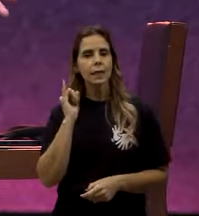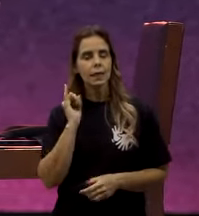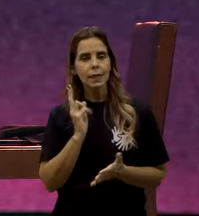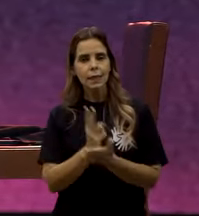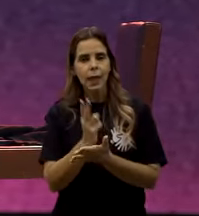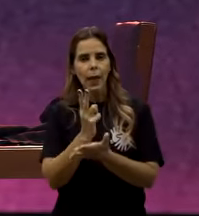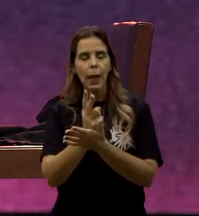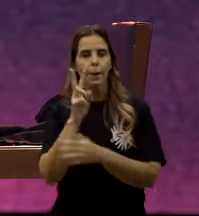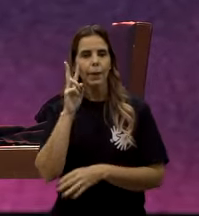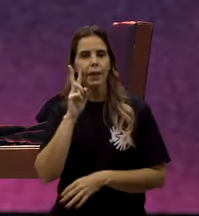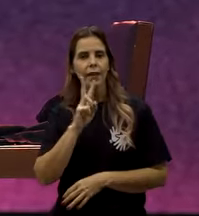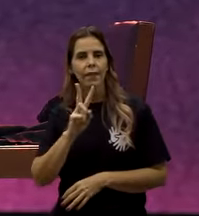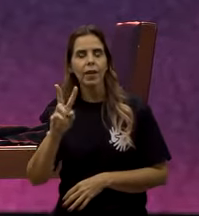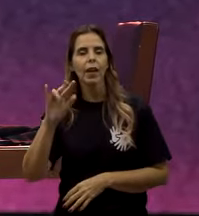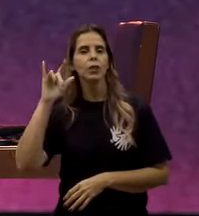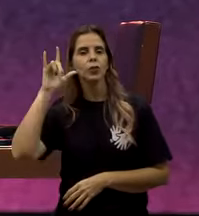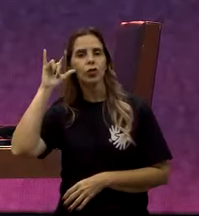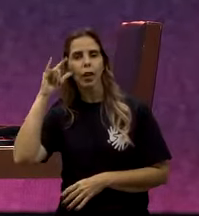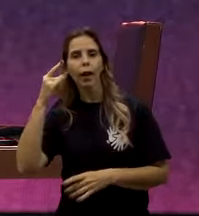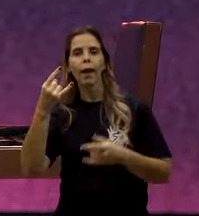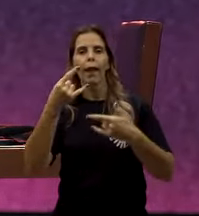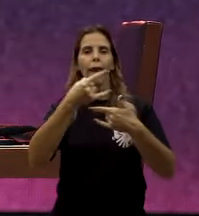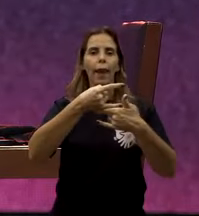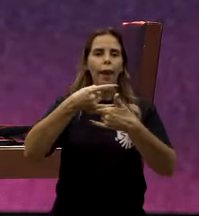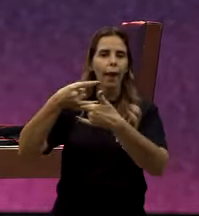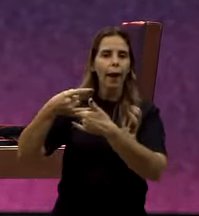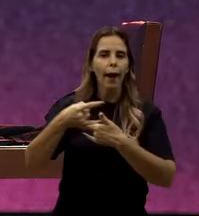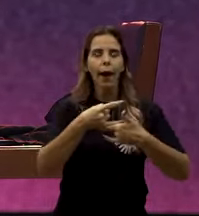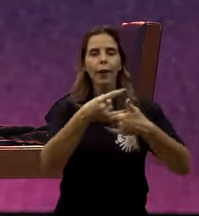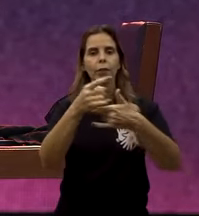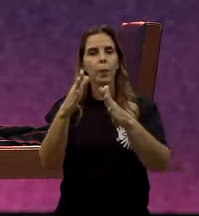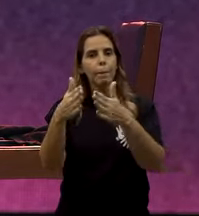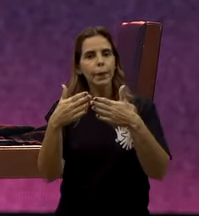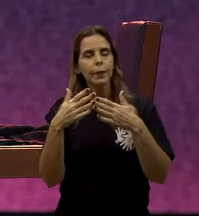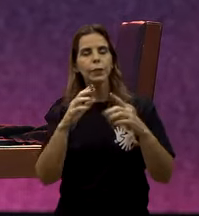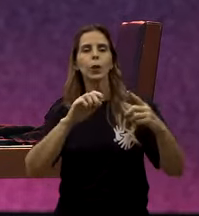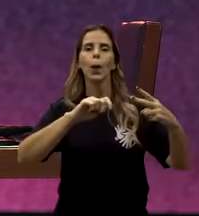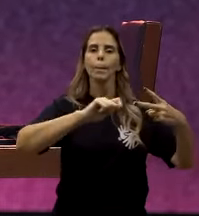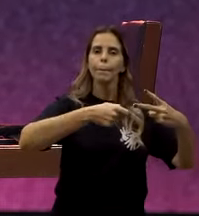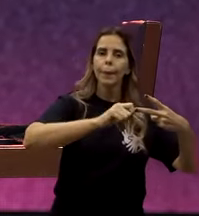irmão existe um lugar individual para cada um de nós no reino